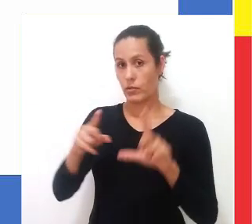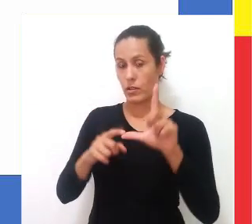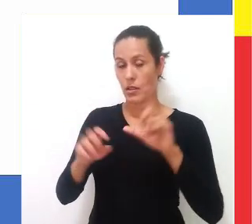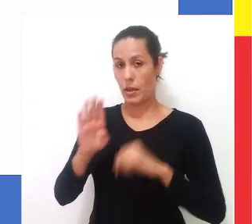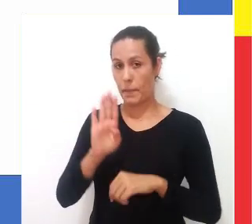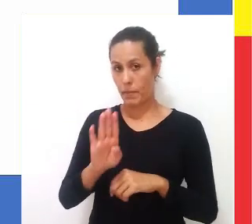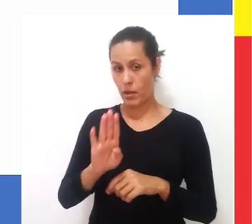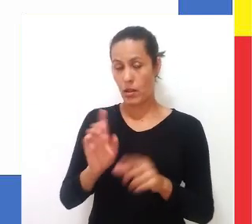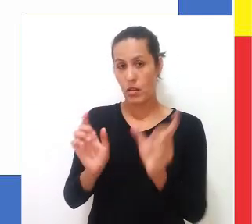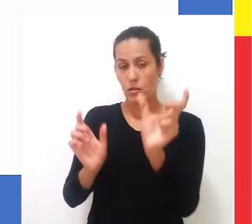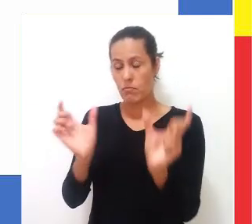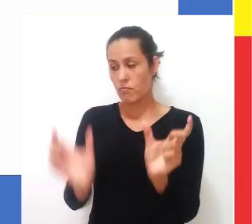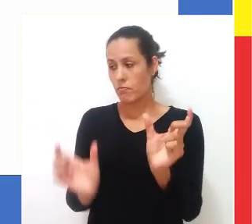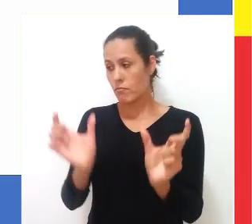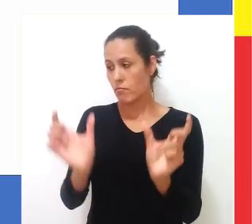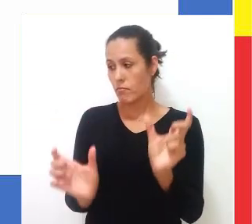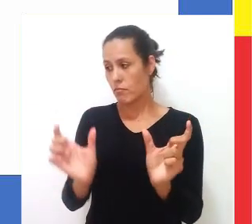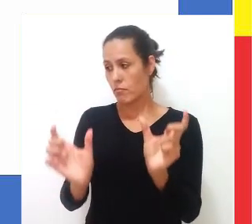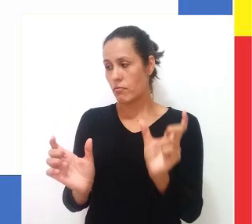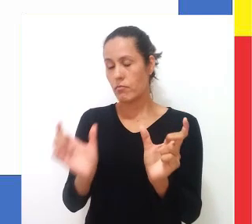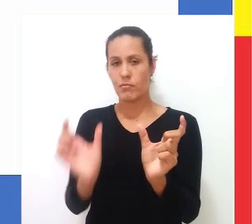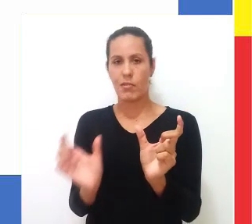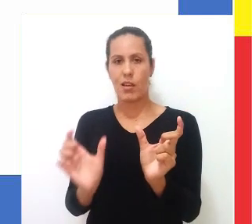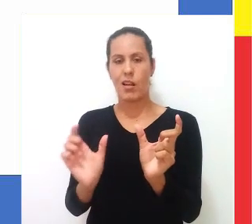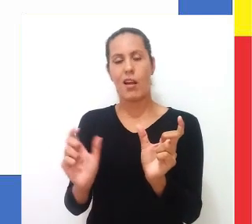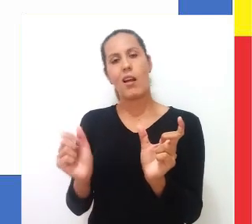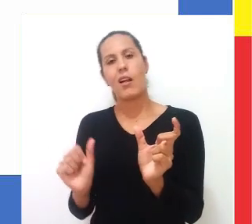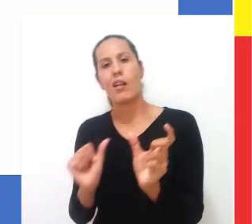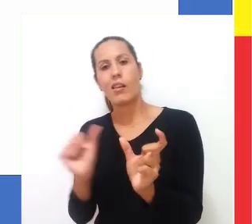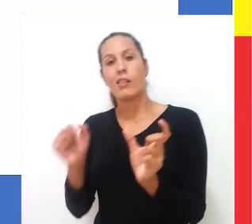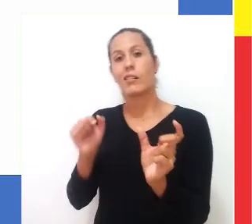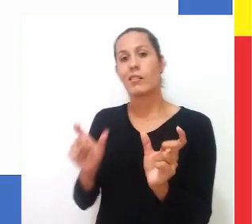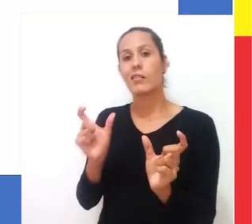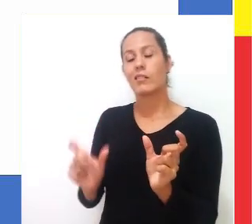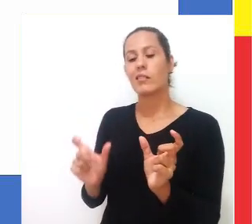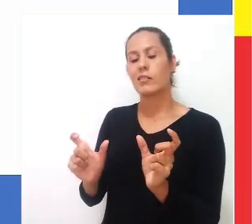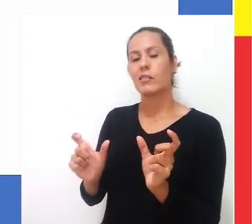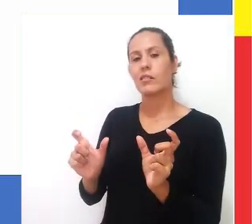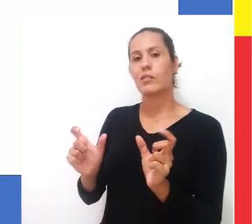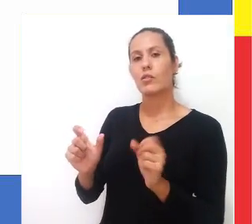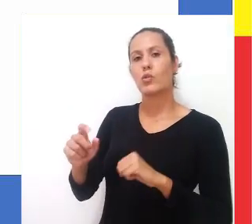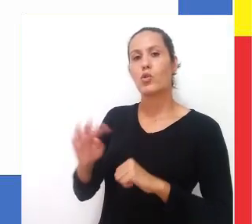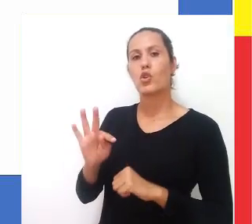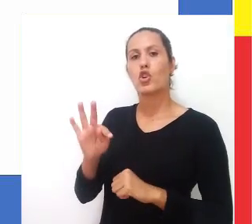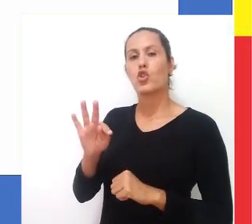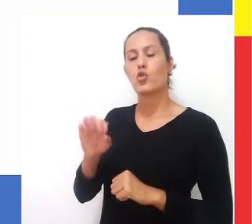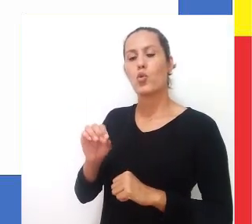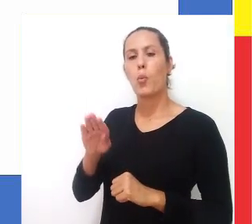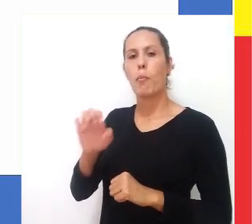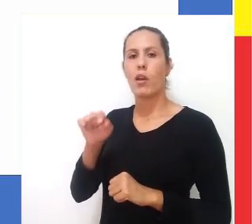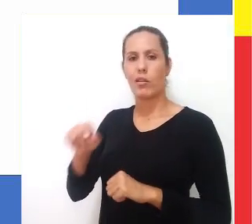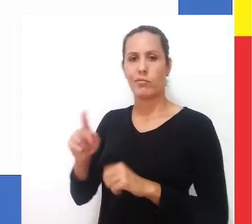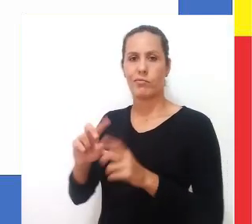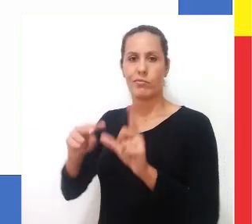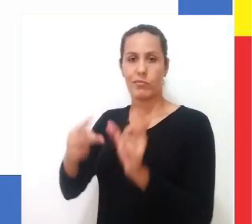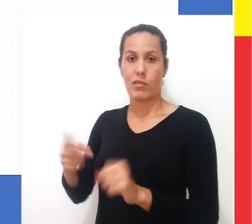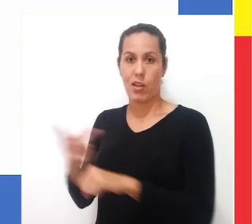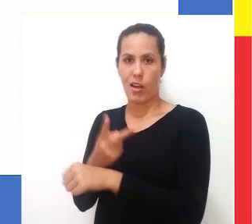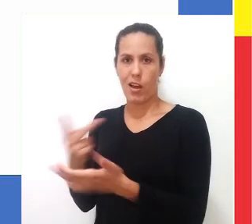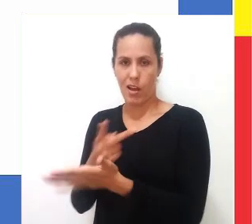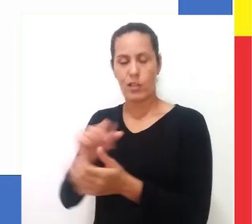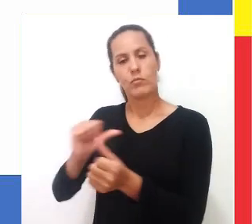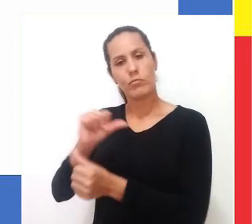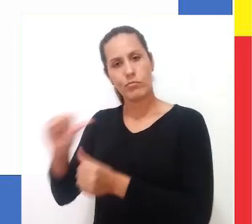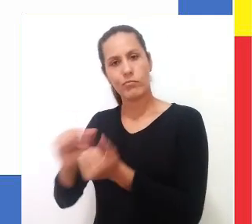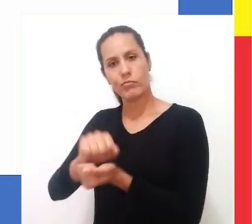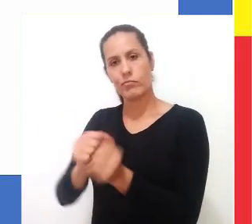letra B, como vocês podem observar, those are my pencil cases. Então, o erro estava na conjugação do verbo to be. Na